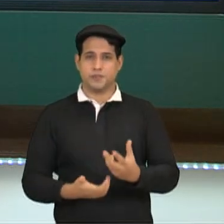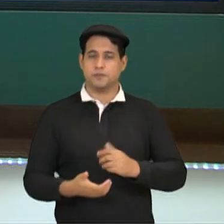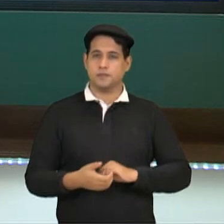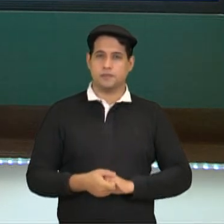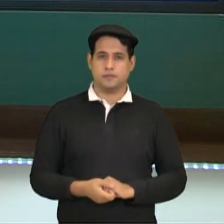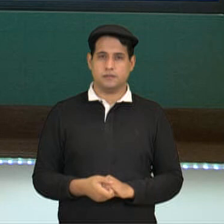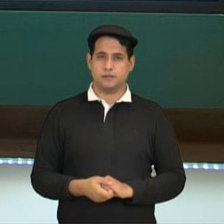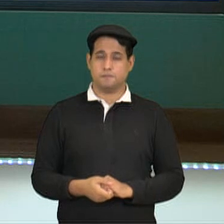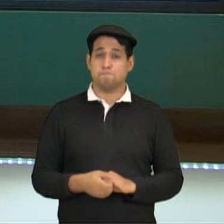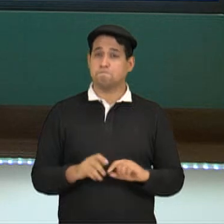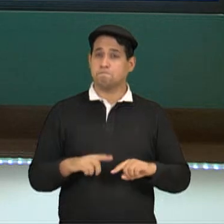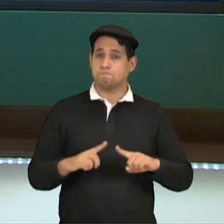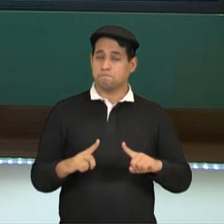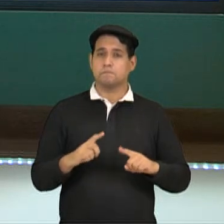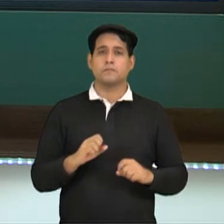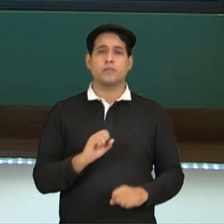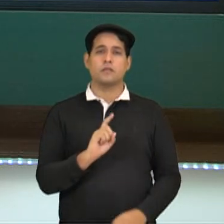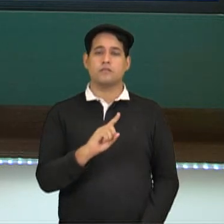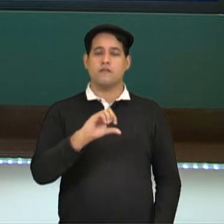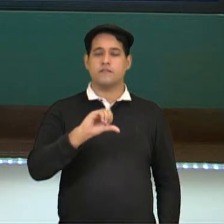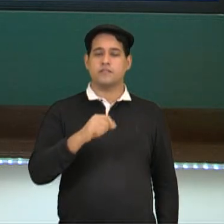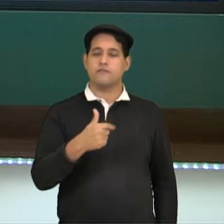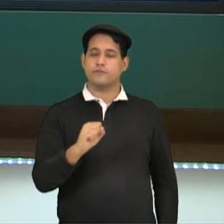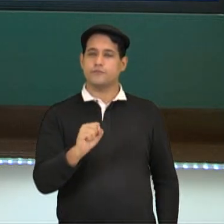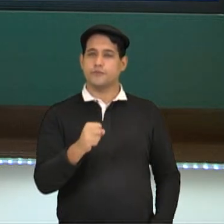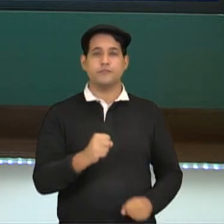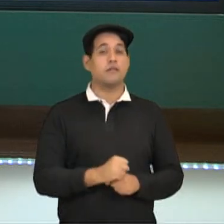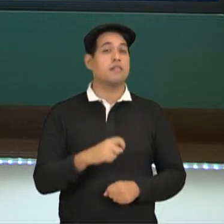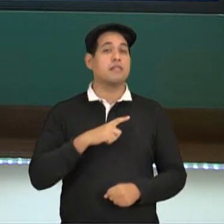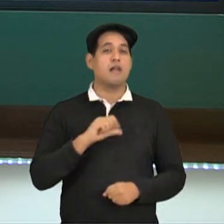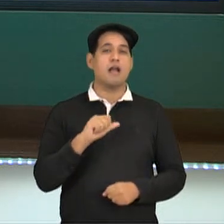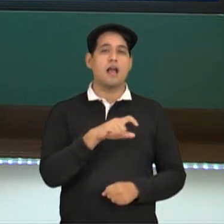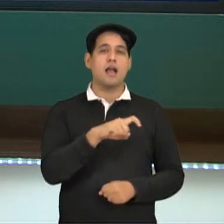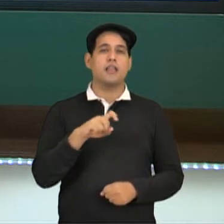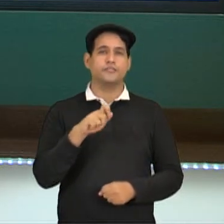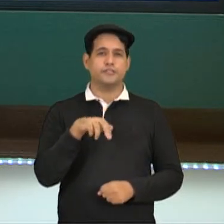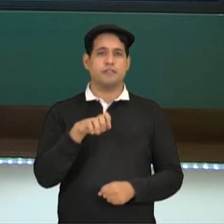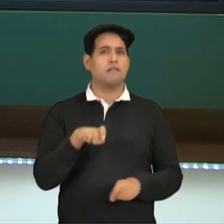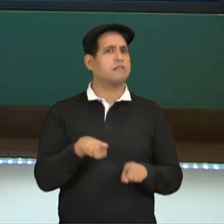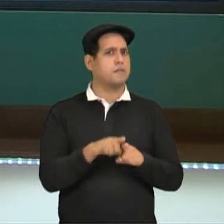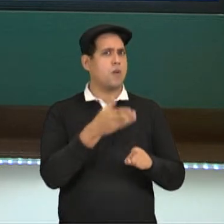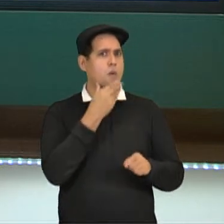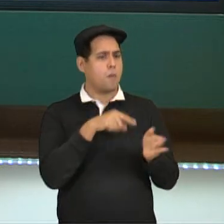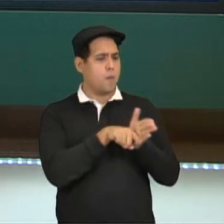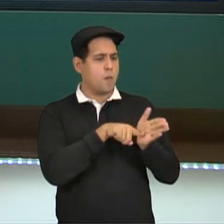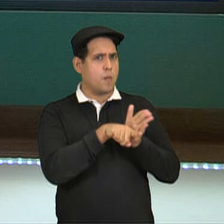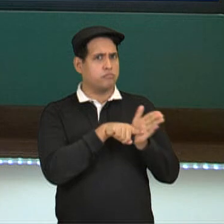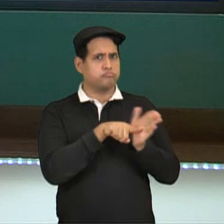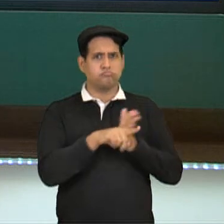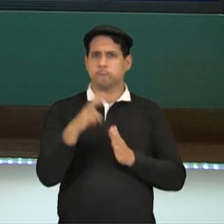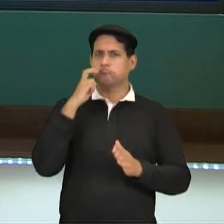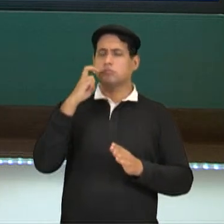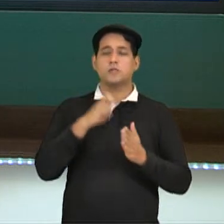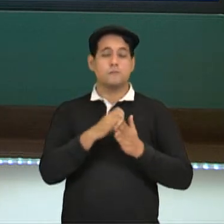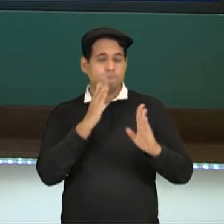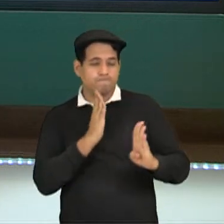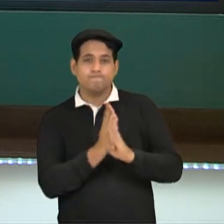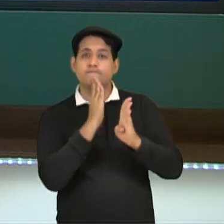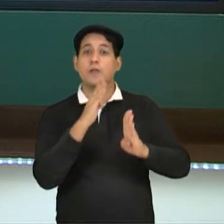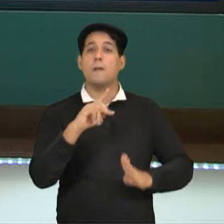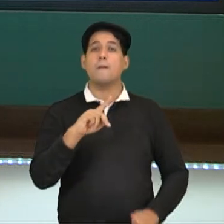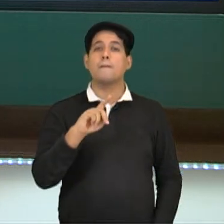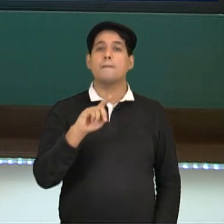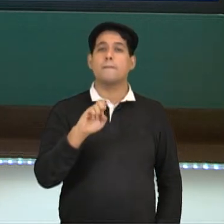Aí a gente tem em 1928 o Alexandre Fleming, que também foi um pesquisador muito importante, que foi o que descobriu a penicilina, né, o nosso